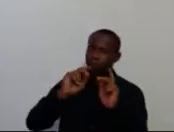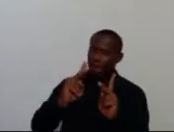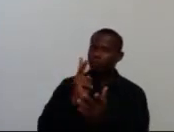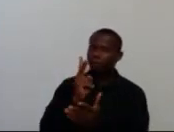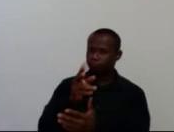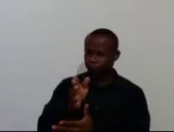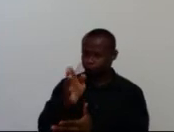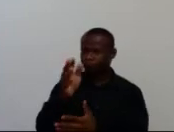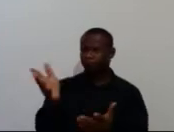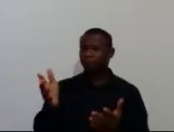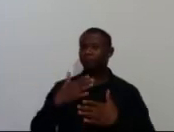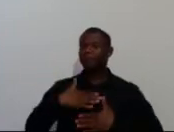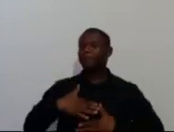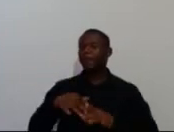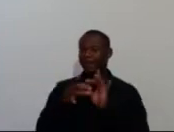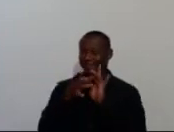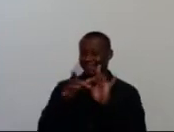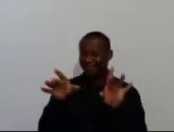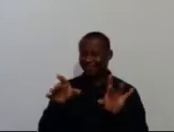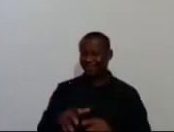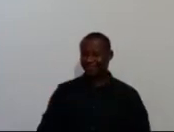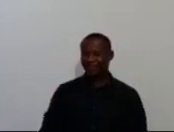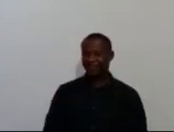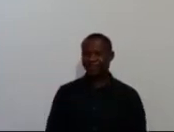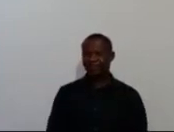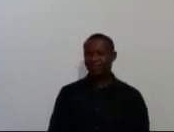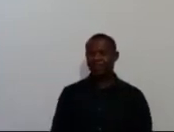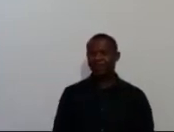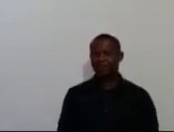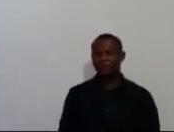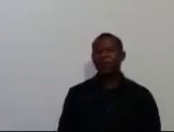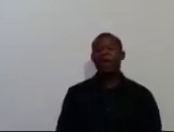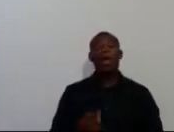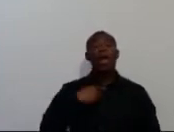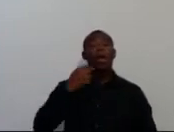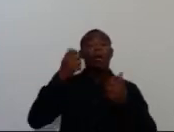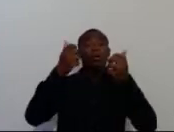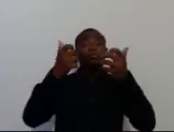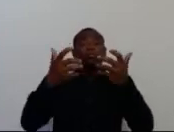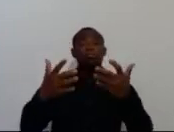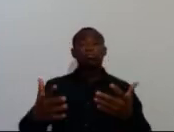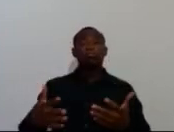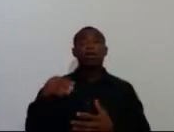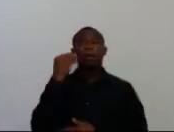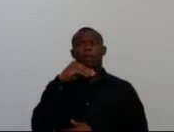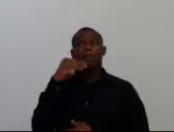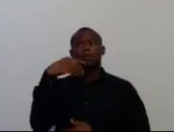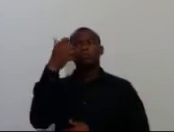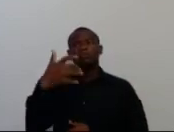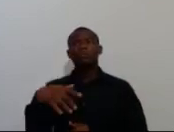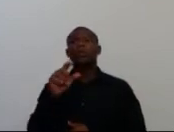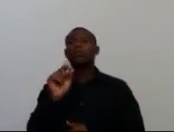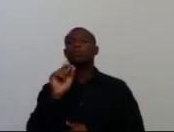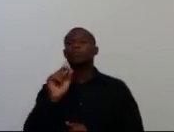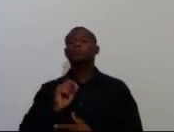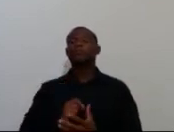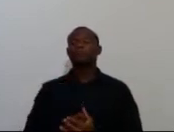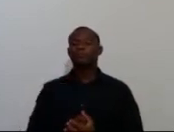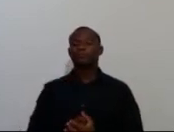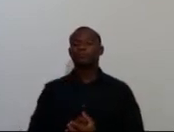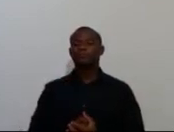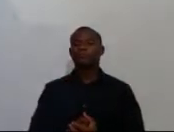queria aproveitar essa oportunidade, enquanto temos esse tempo para iniciar,